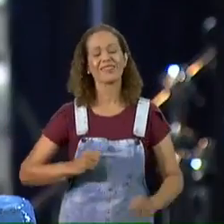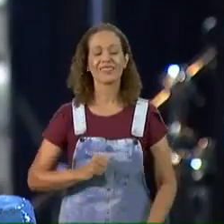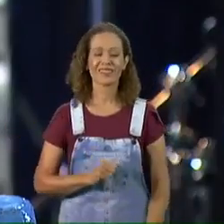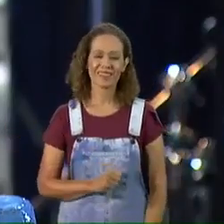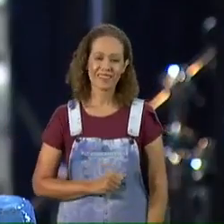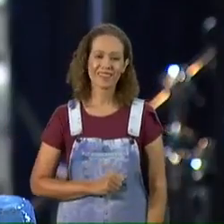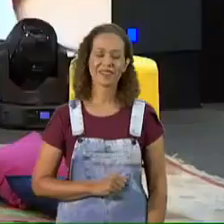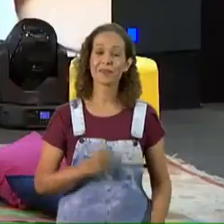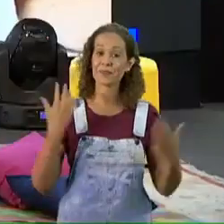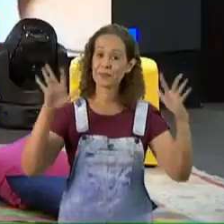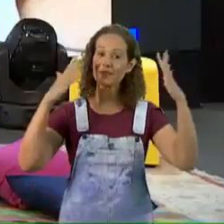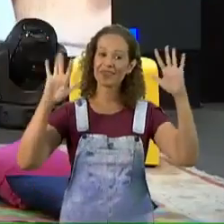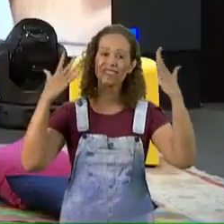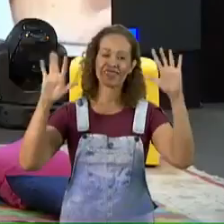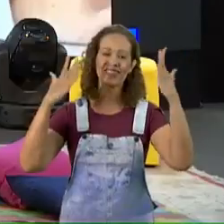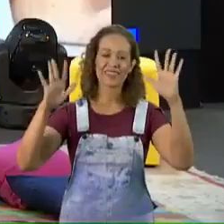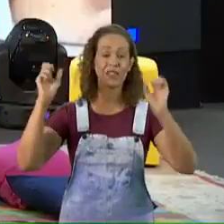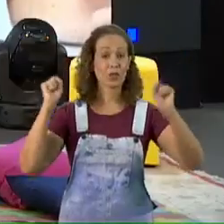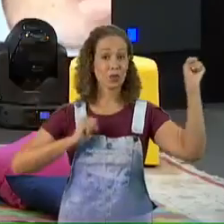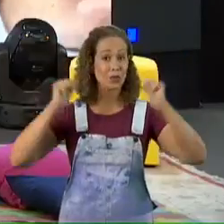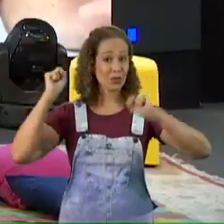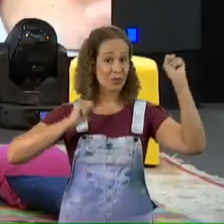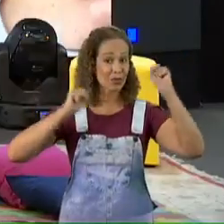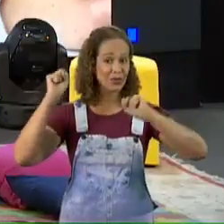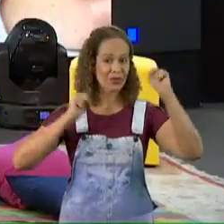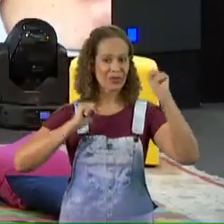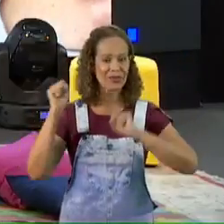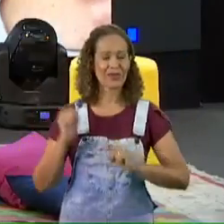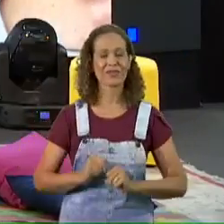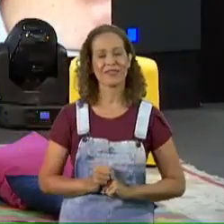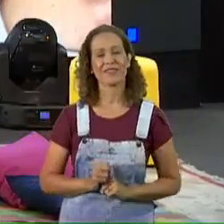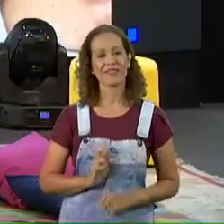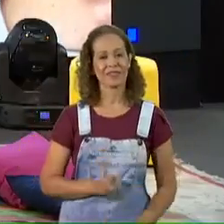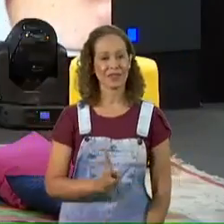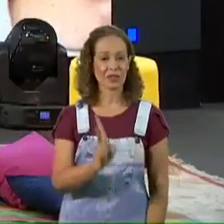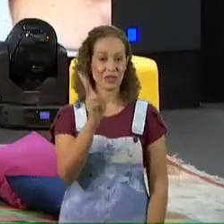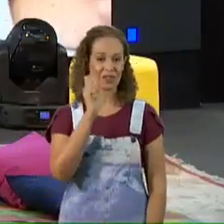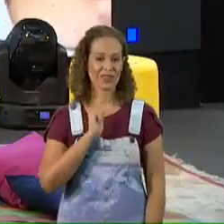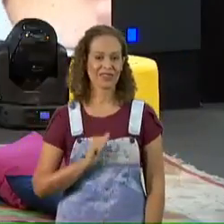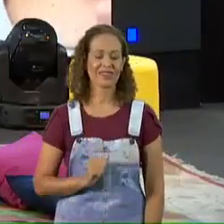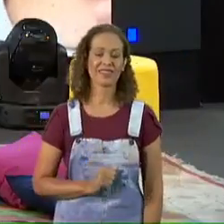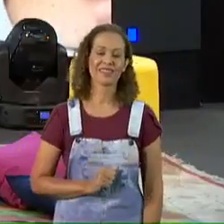capítulos. Parabéns! Uhul! Vamos lá. Ô, mamãe,